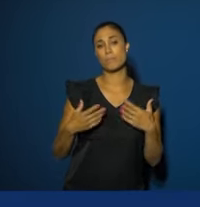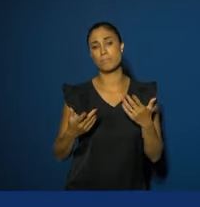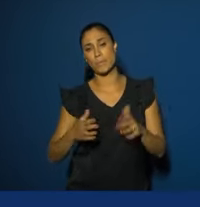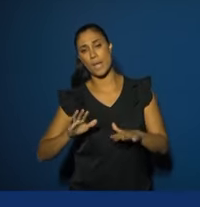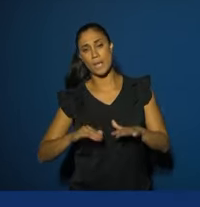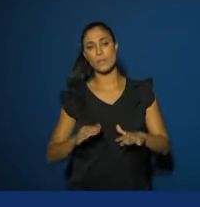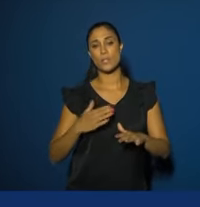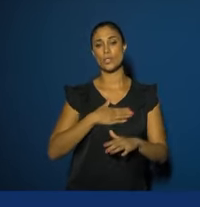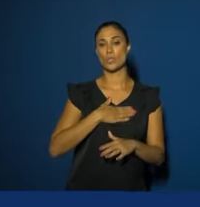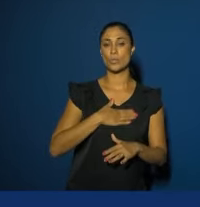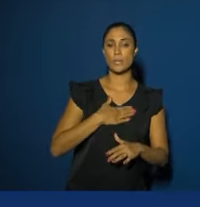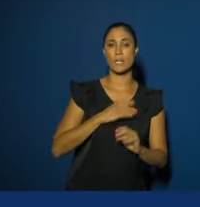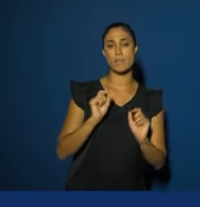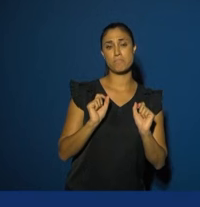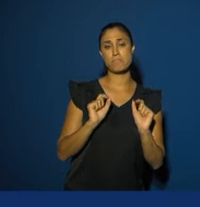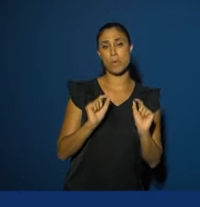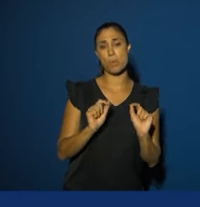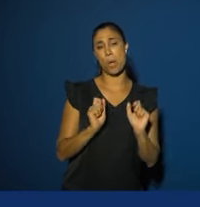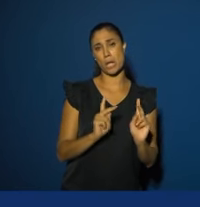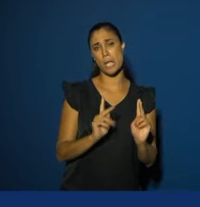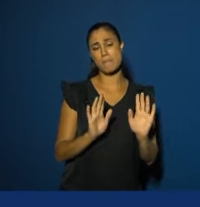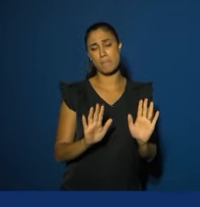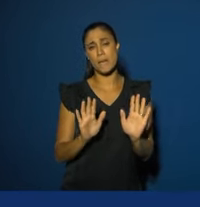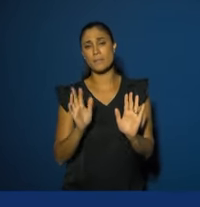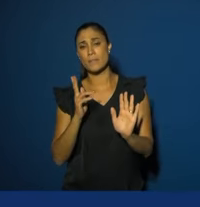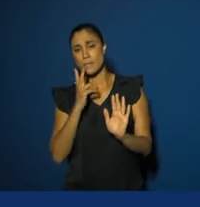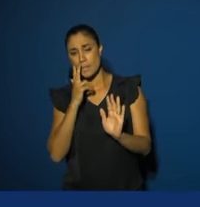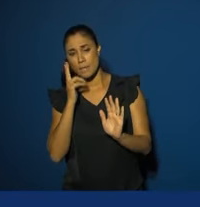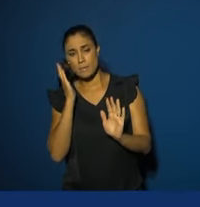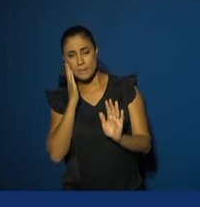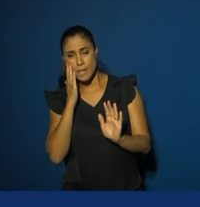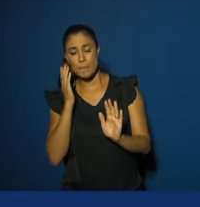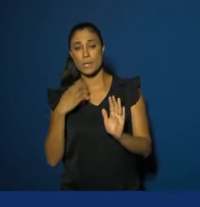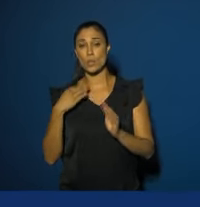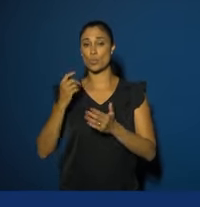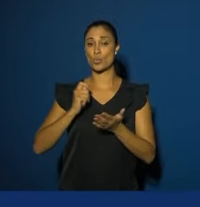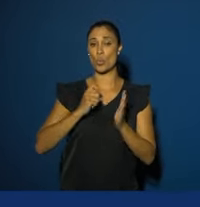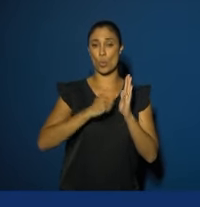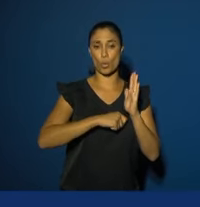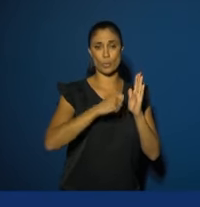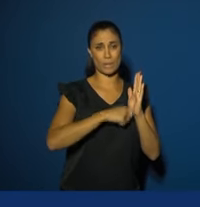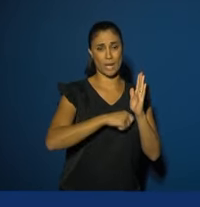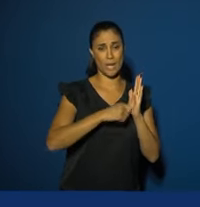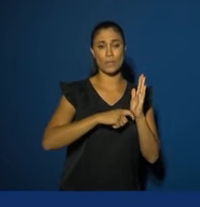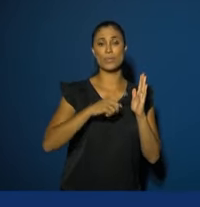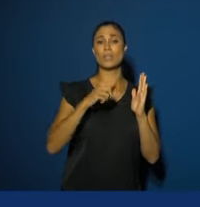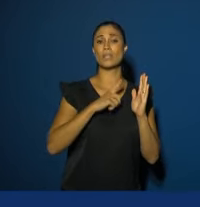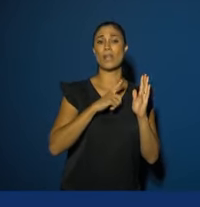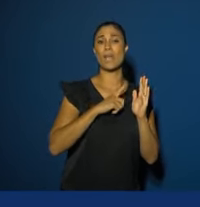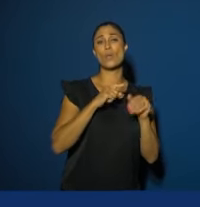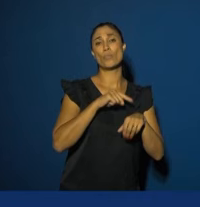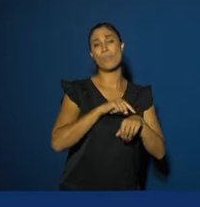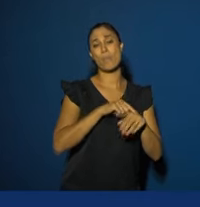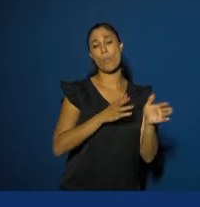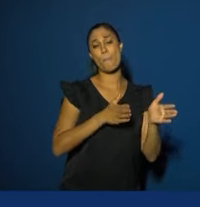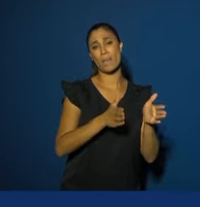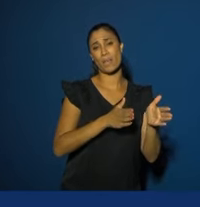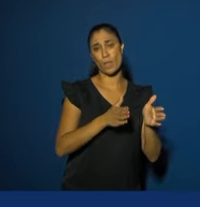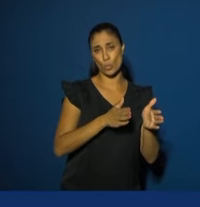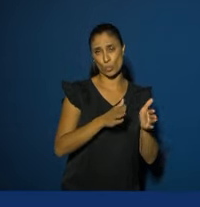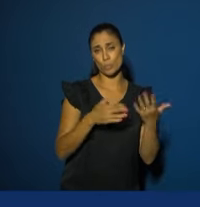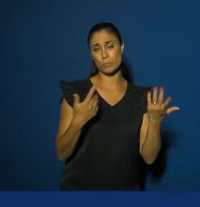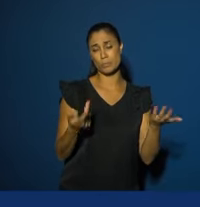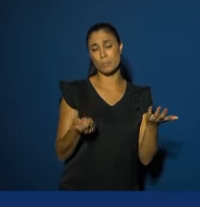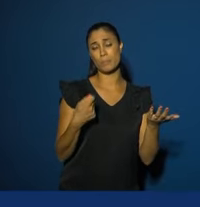do que talvez a gente gostaria sim mas eh você sabe que os contratos de concessão eles têm um determinado tempo né paraas coisas